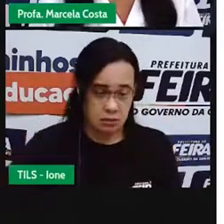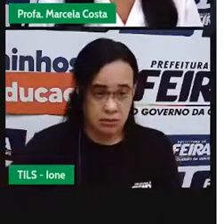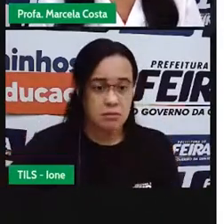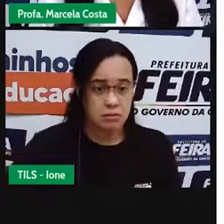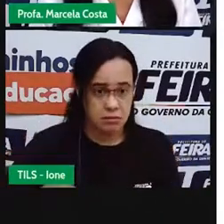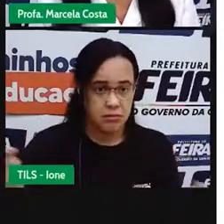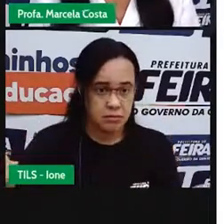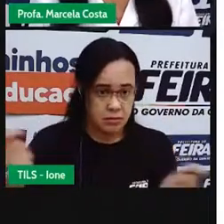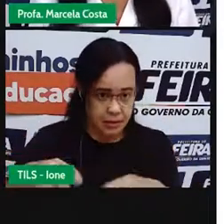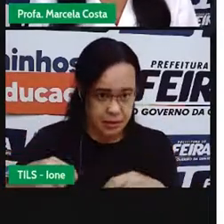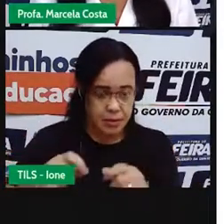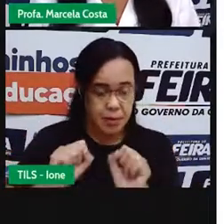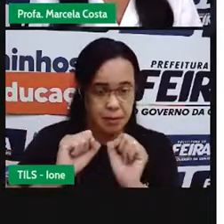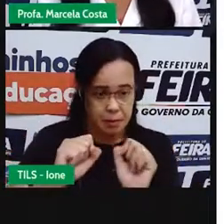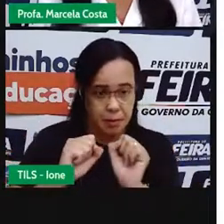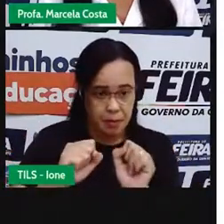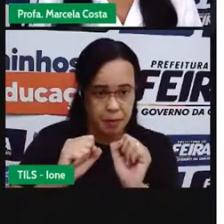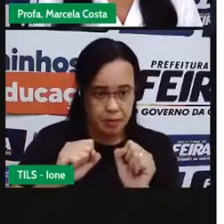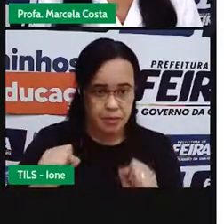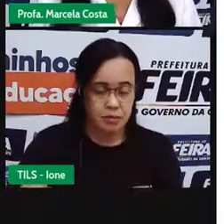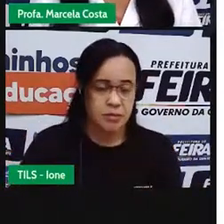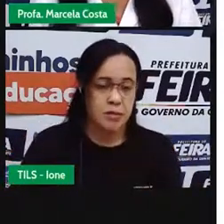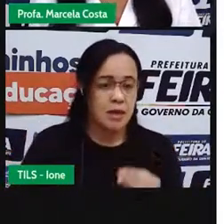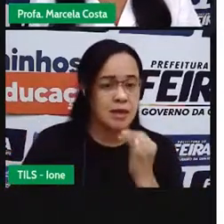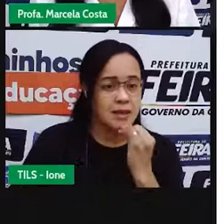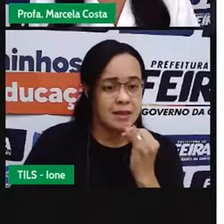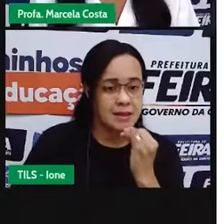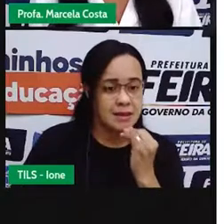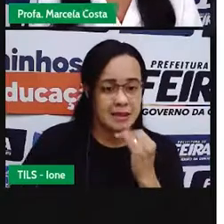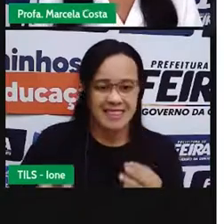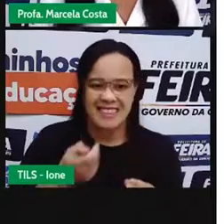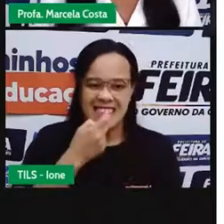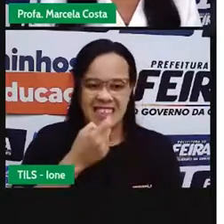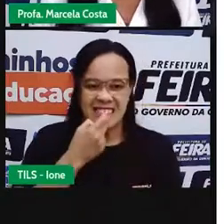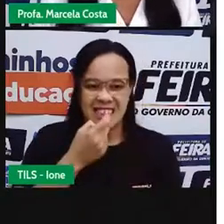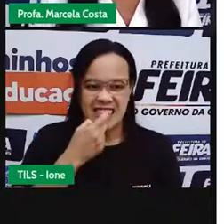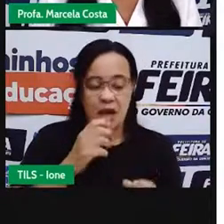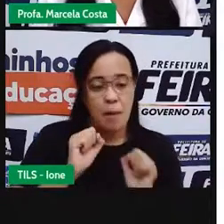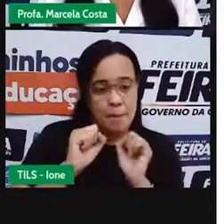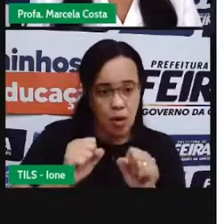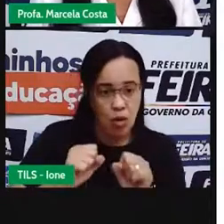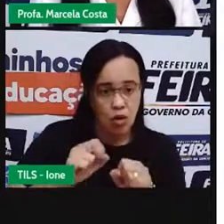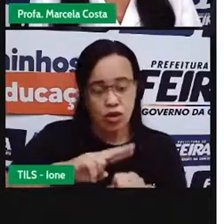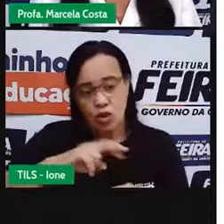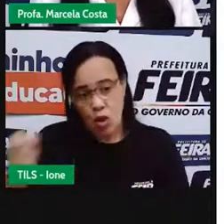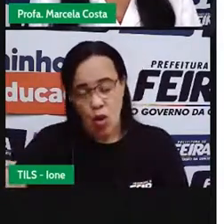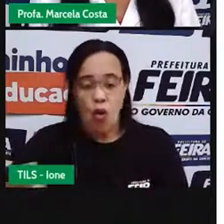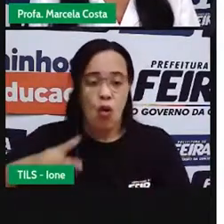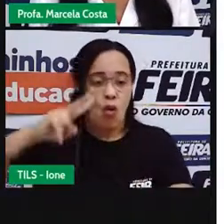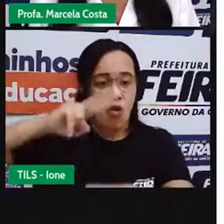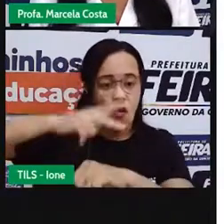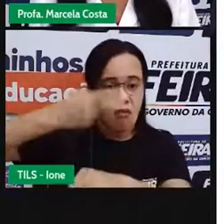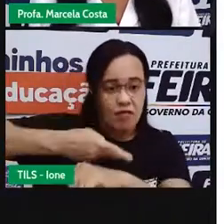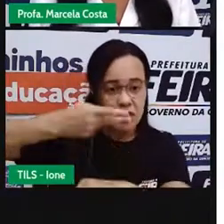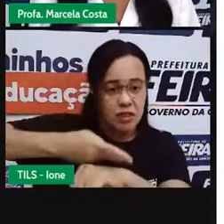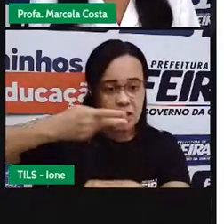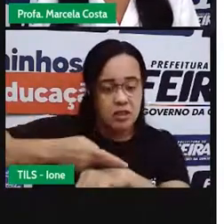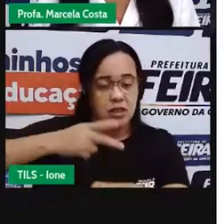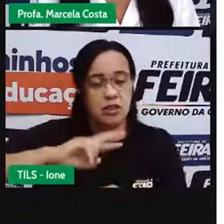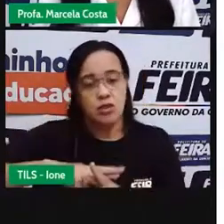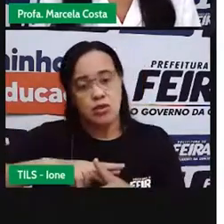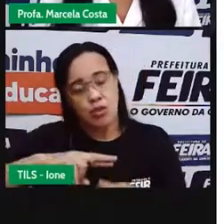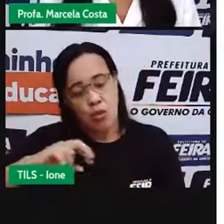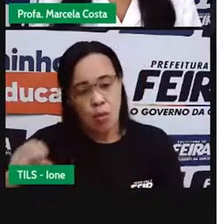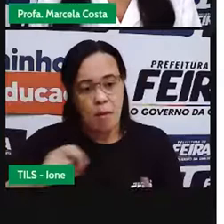tá? Que pode ser um plástico, um vidro, um orgânico que está